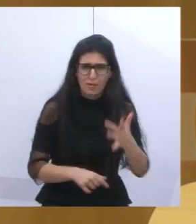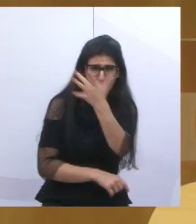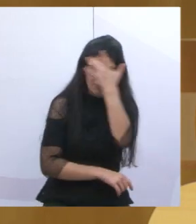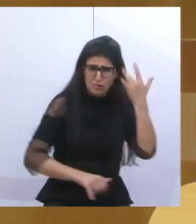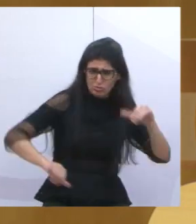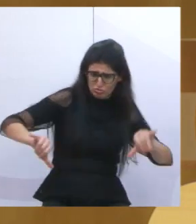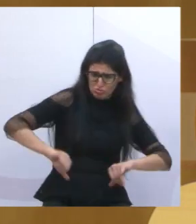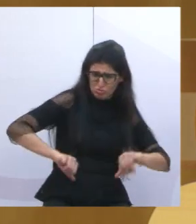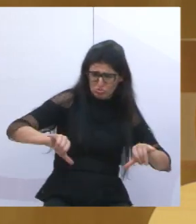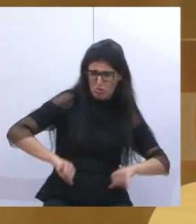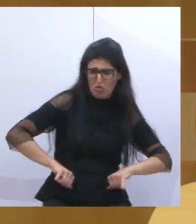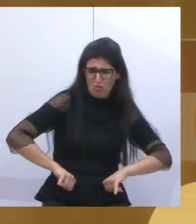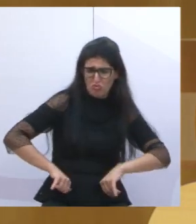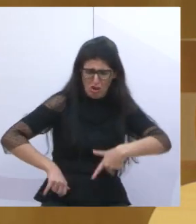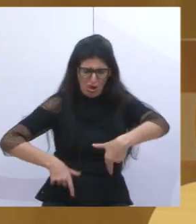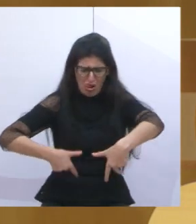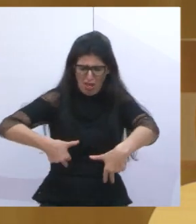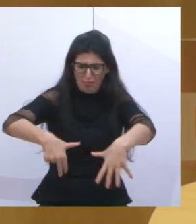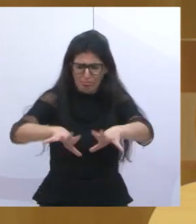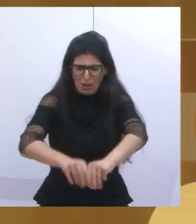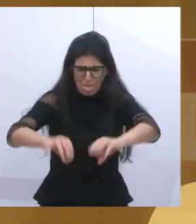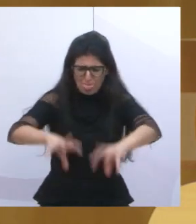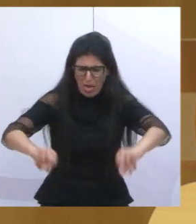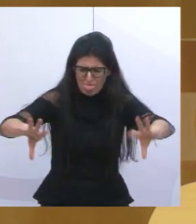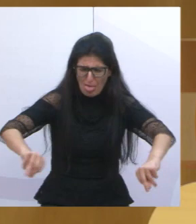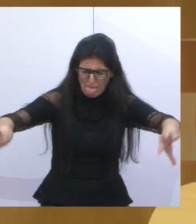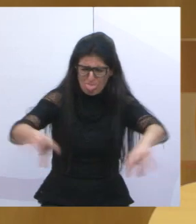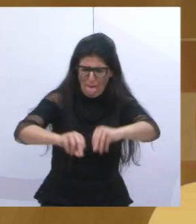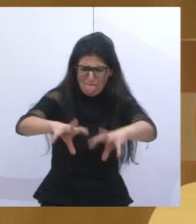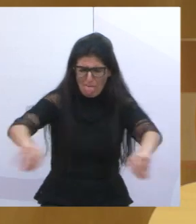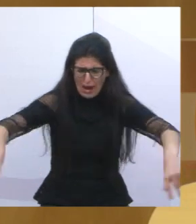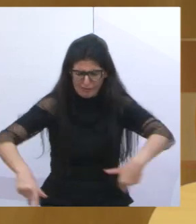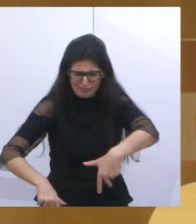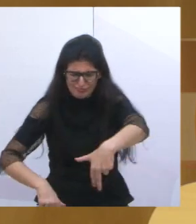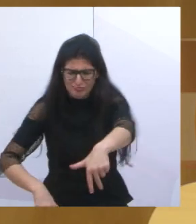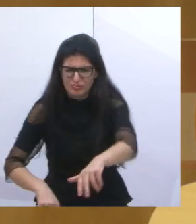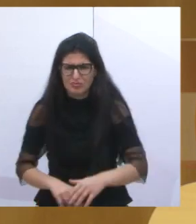sofrendo na lama, não é justo tirar o dinheiro